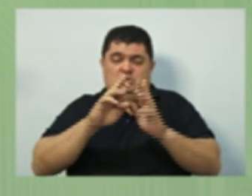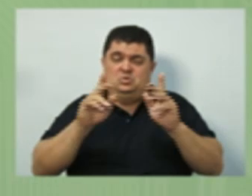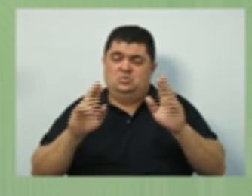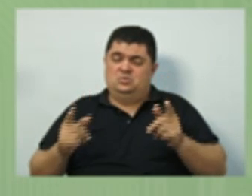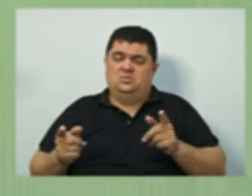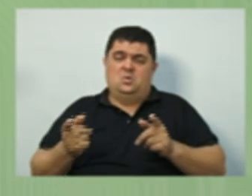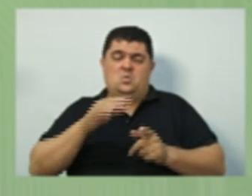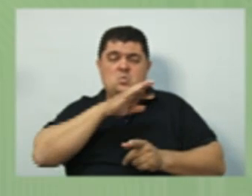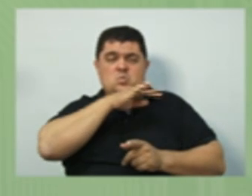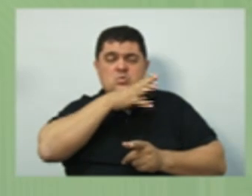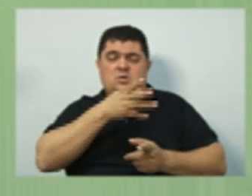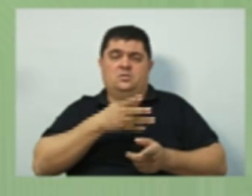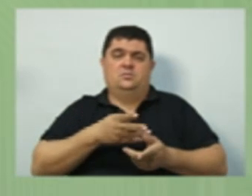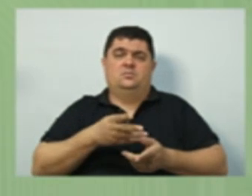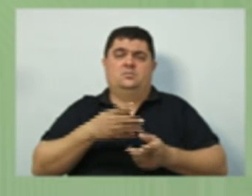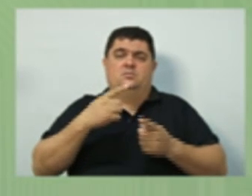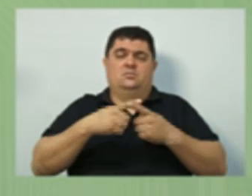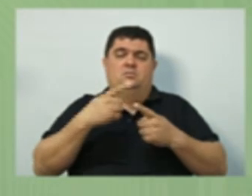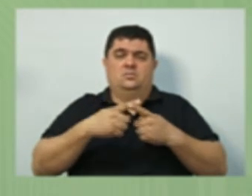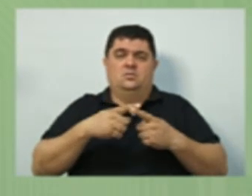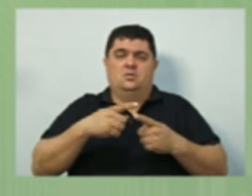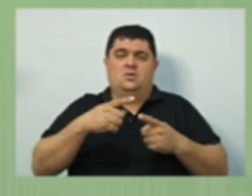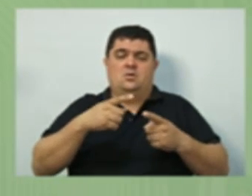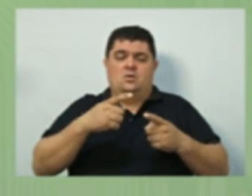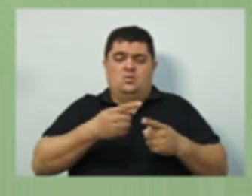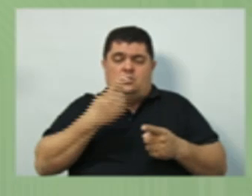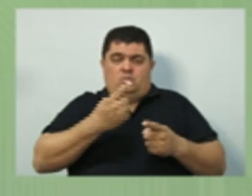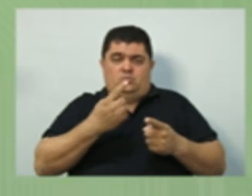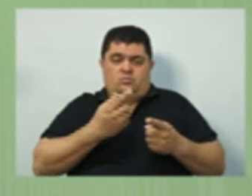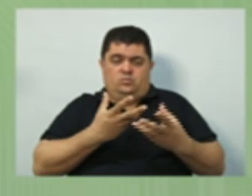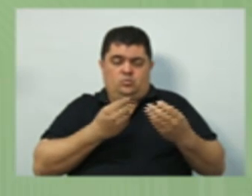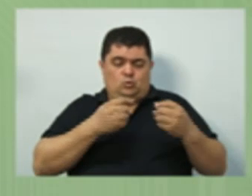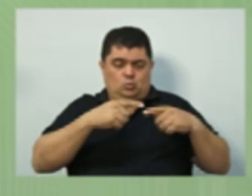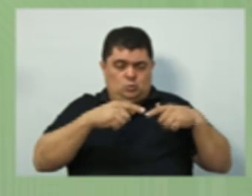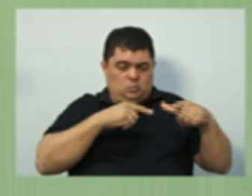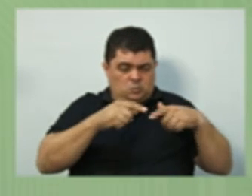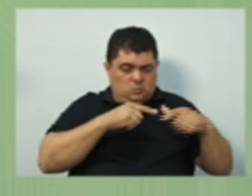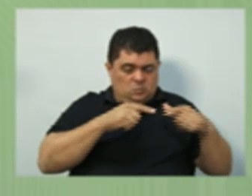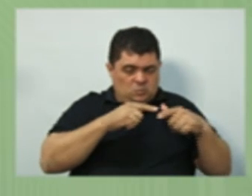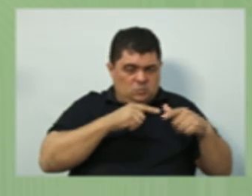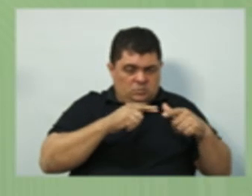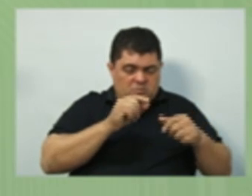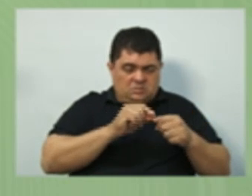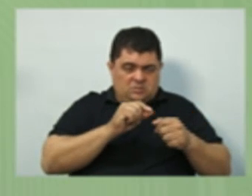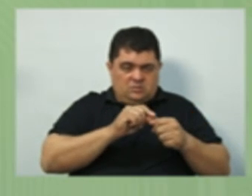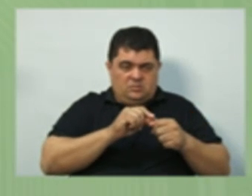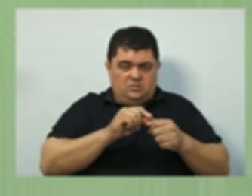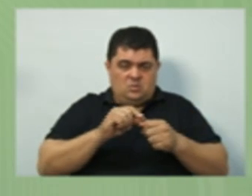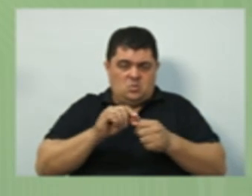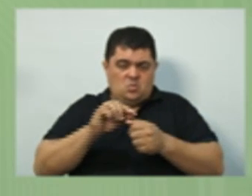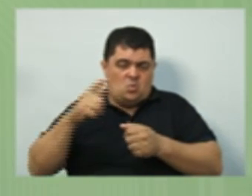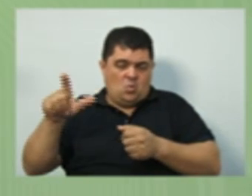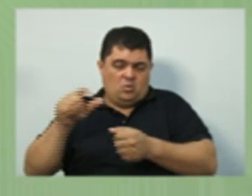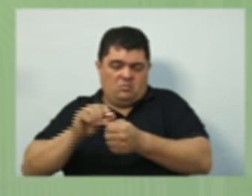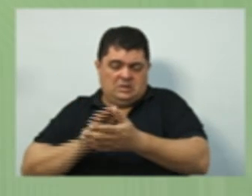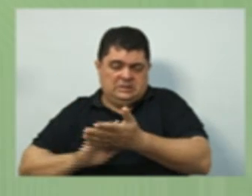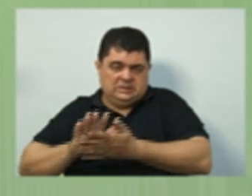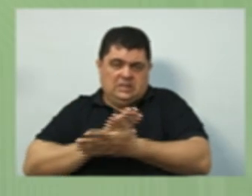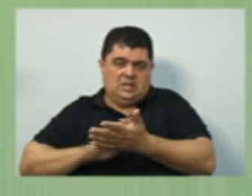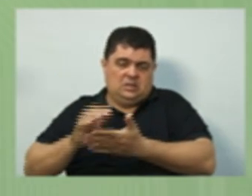está produzindo. Está ficando muito para um pouco e pouco para